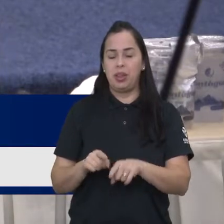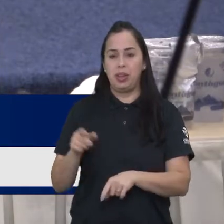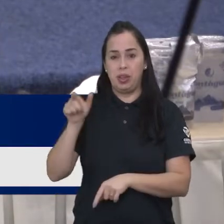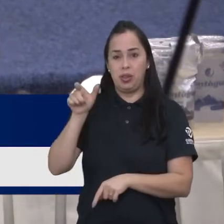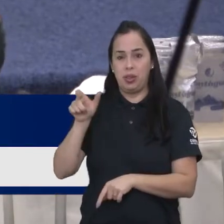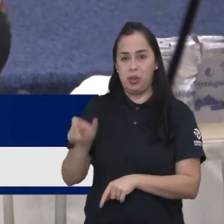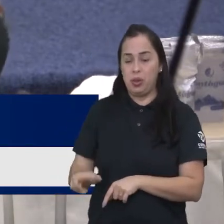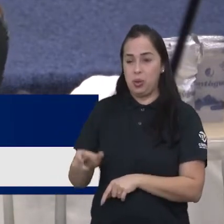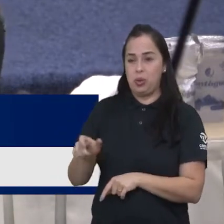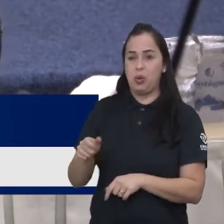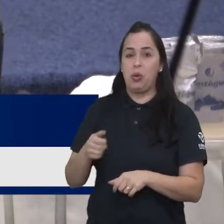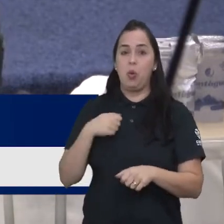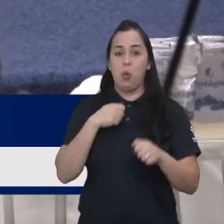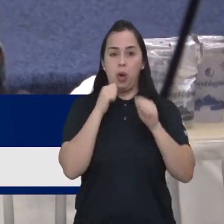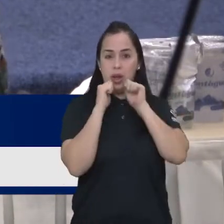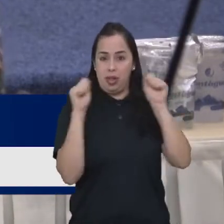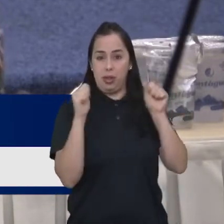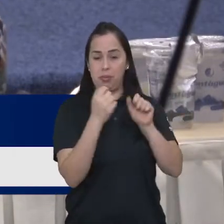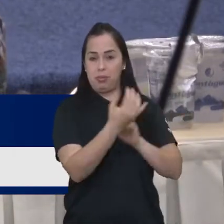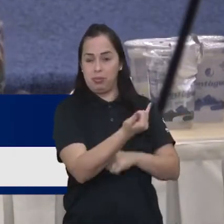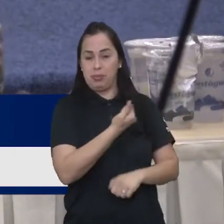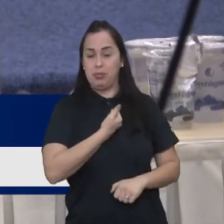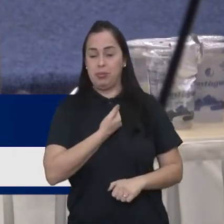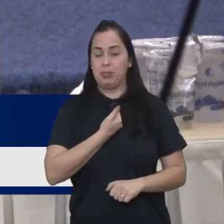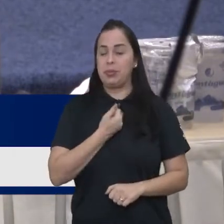que o doutor Jaro conhece, Gabriel,